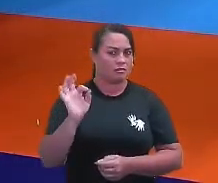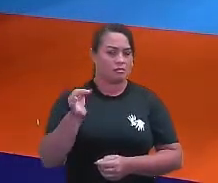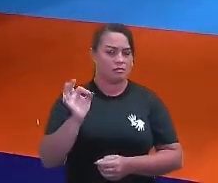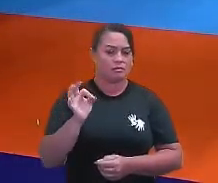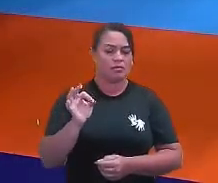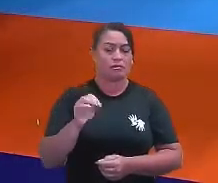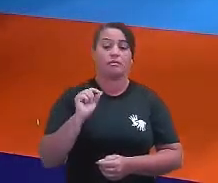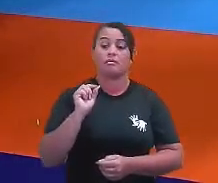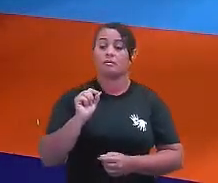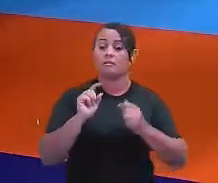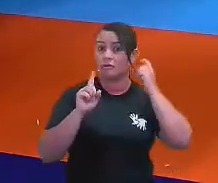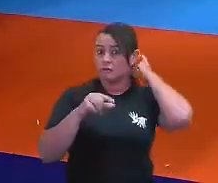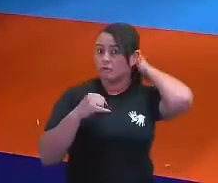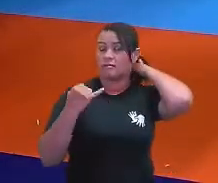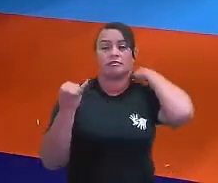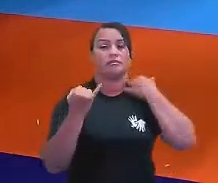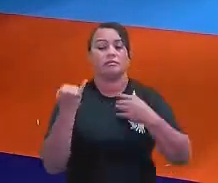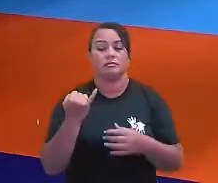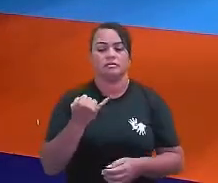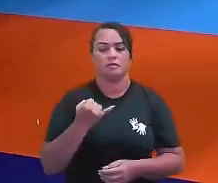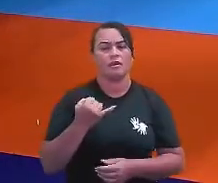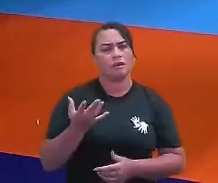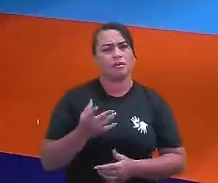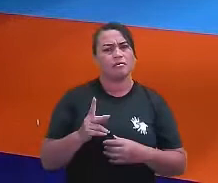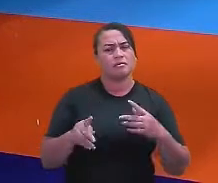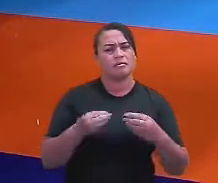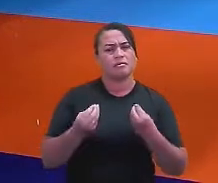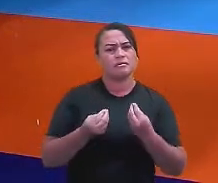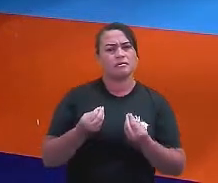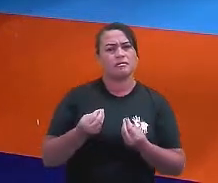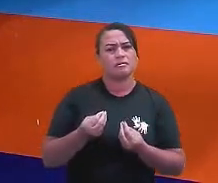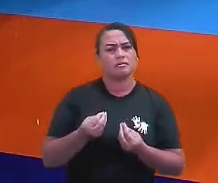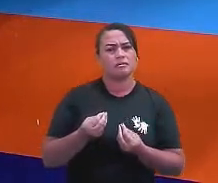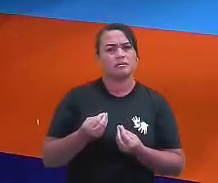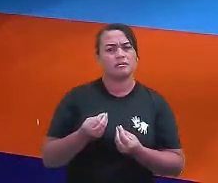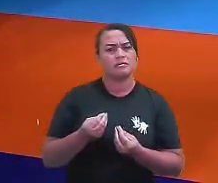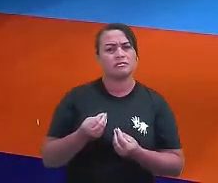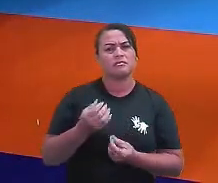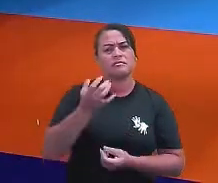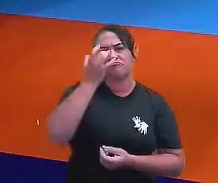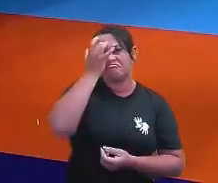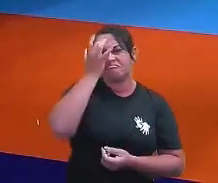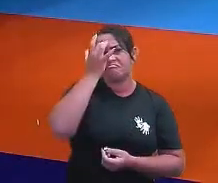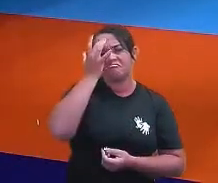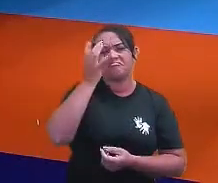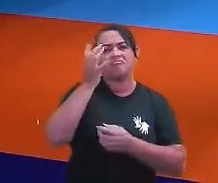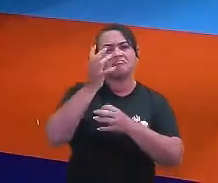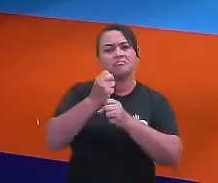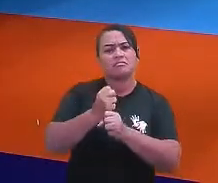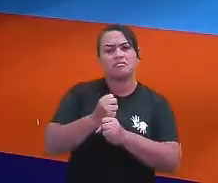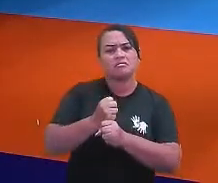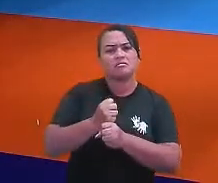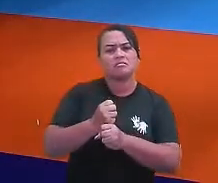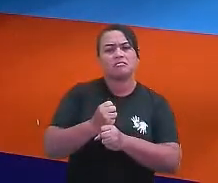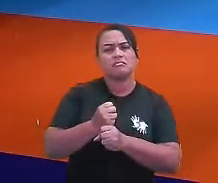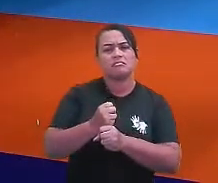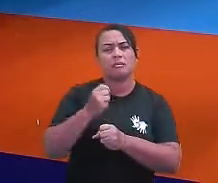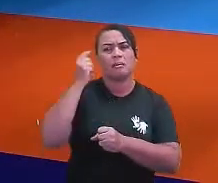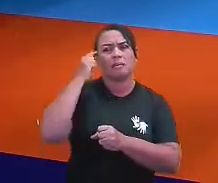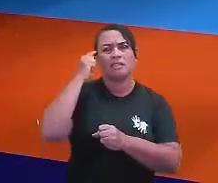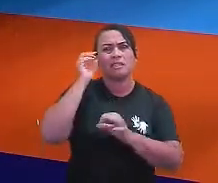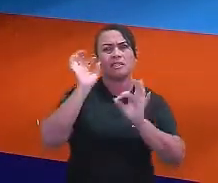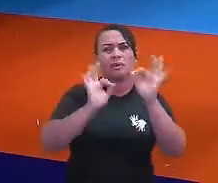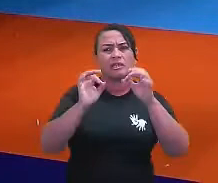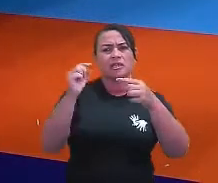tá? Então, é muito importante. A professora deu uma forma mais prática de cálculo mental do que a gente armar a conta e pensar